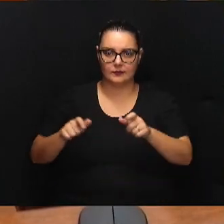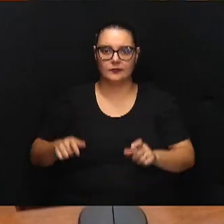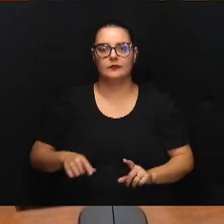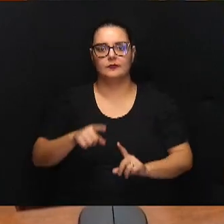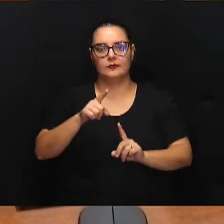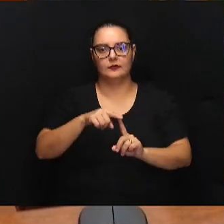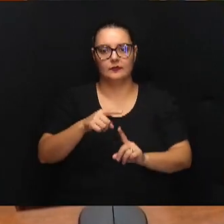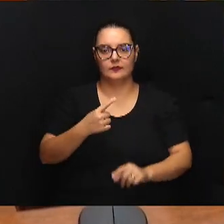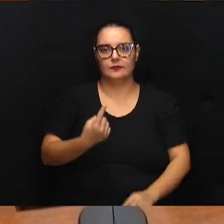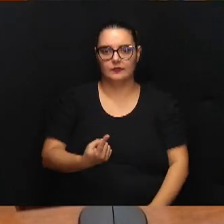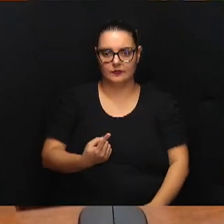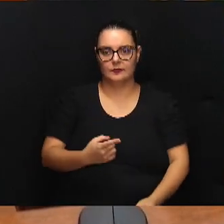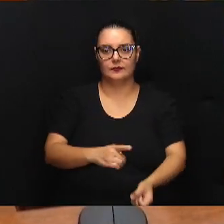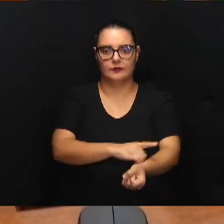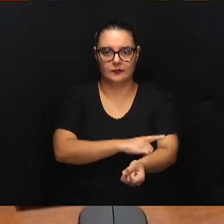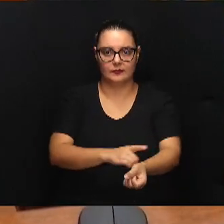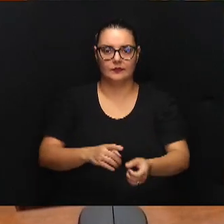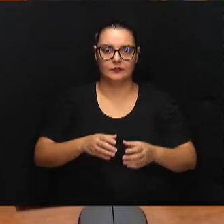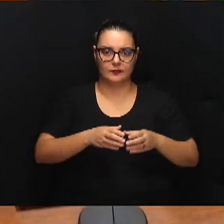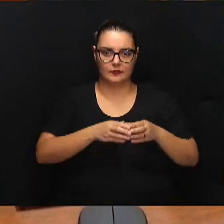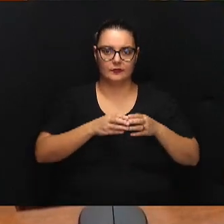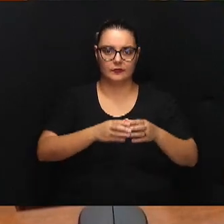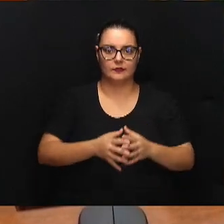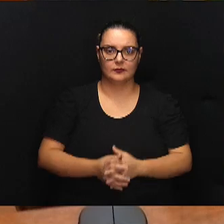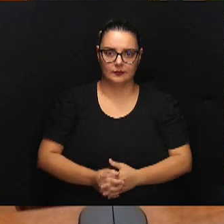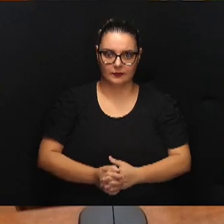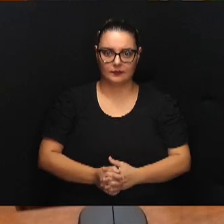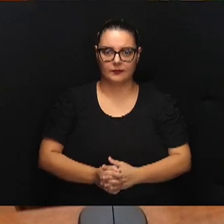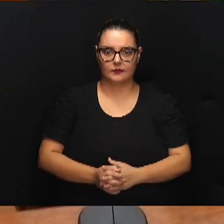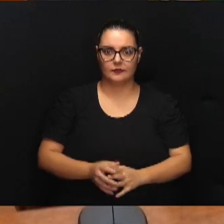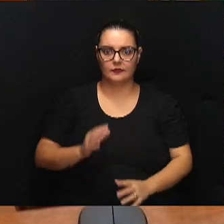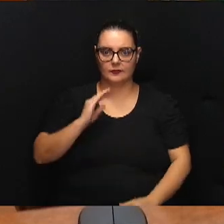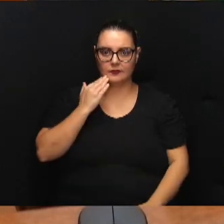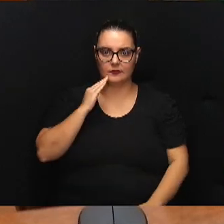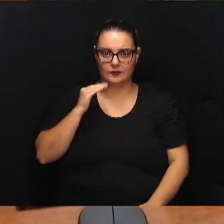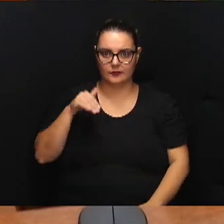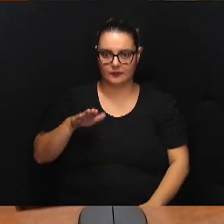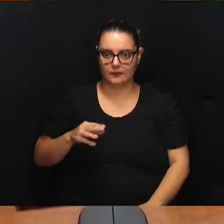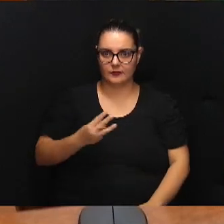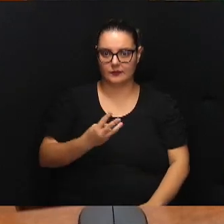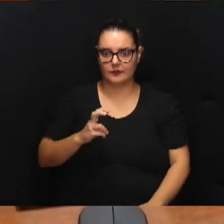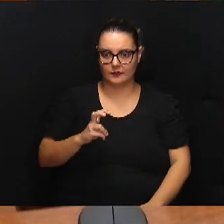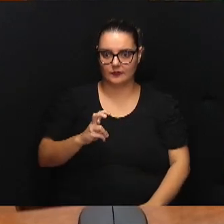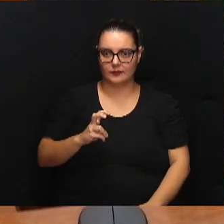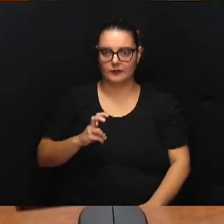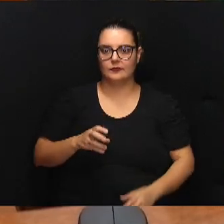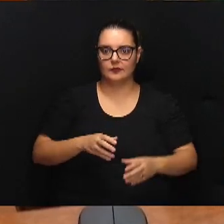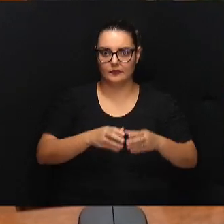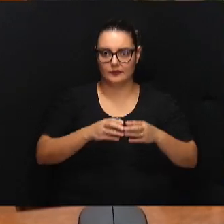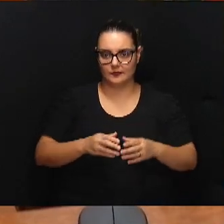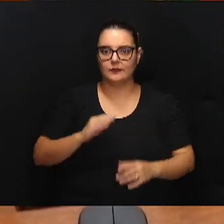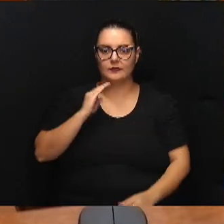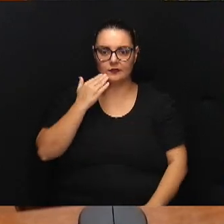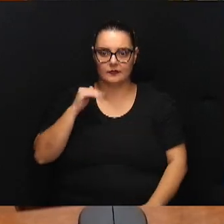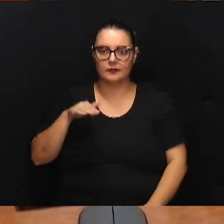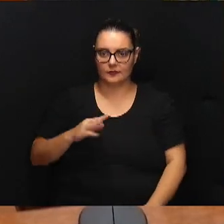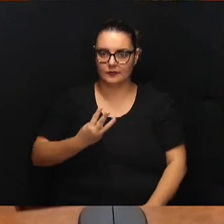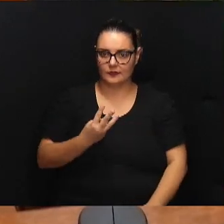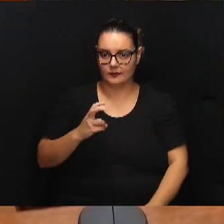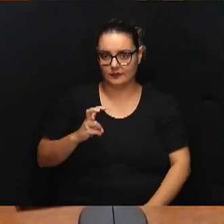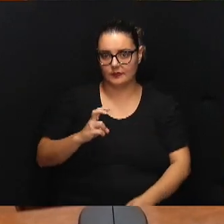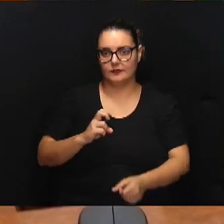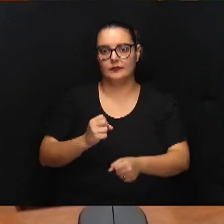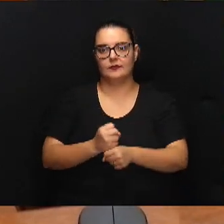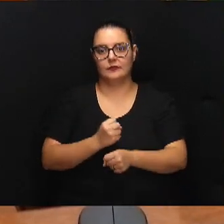1. Eu convivo com a deficiência há mais de 35, eu convivo com a deficiência há mais de